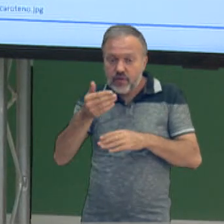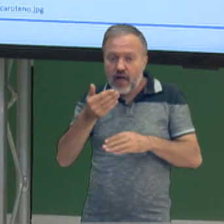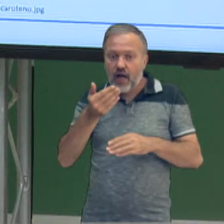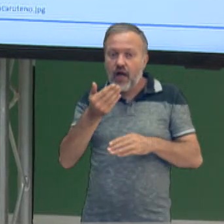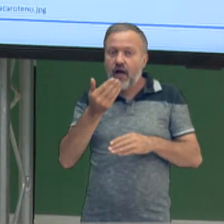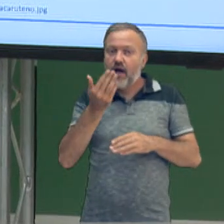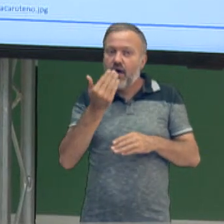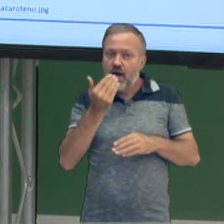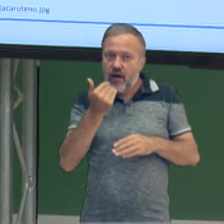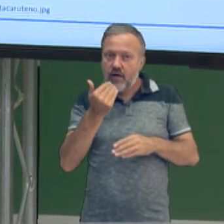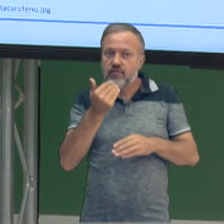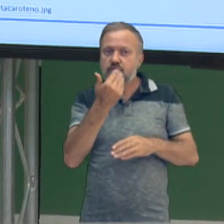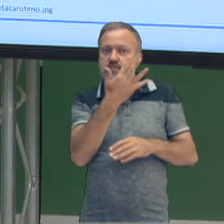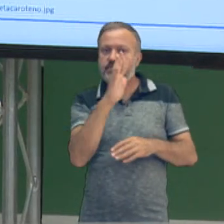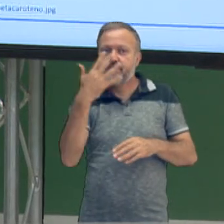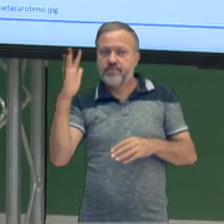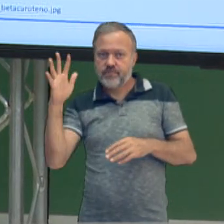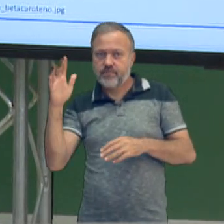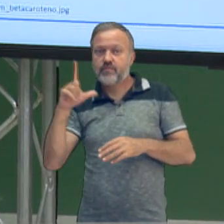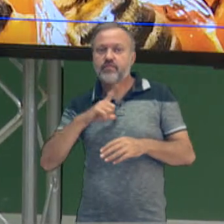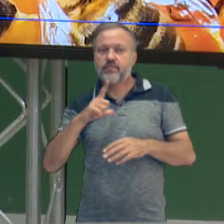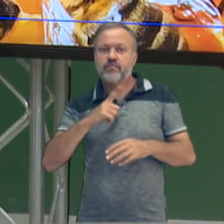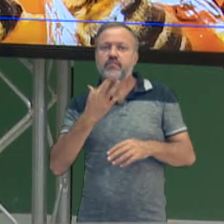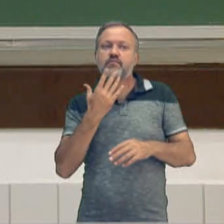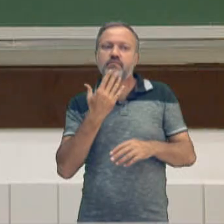quantidade de sol que a planta está conseguindo utilizar.